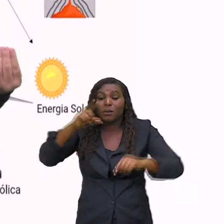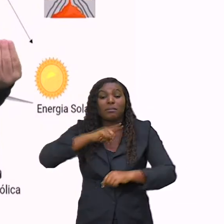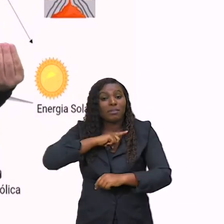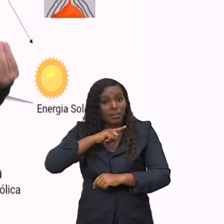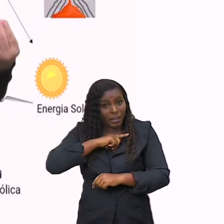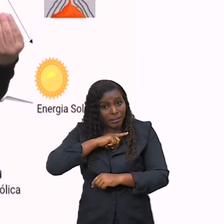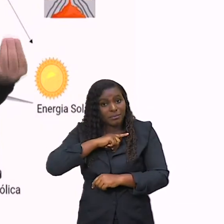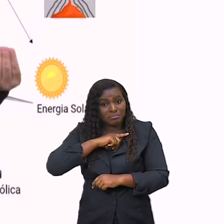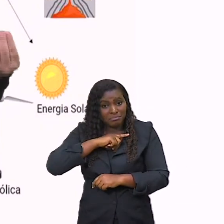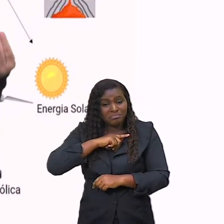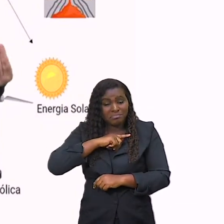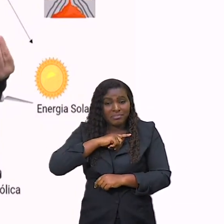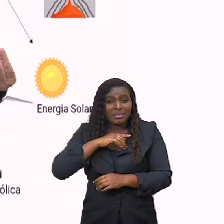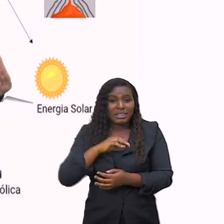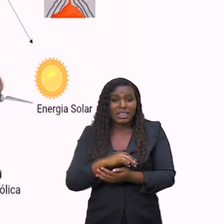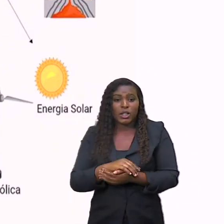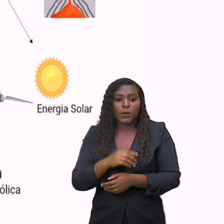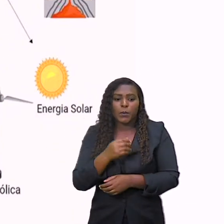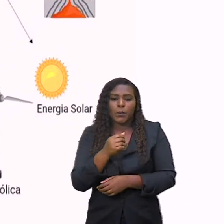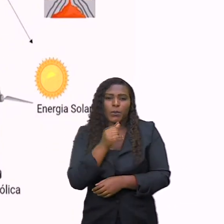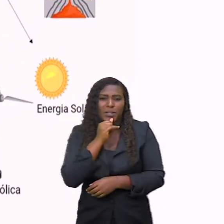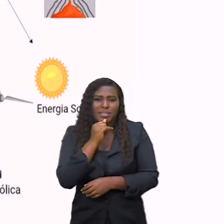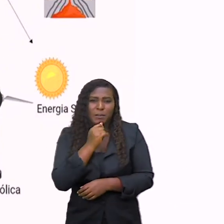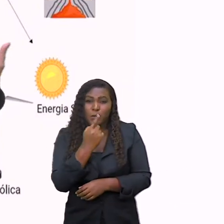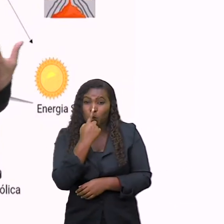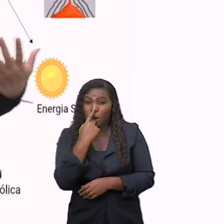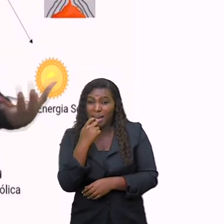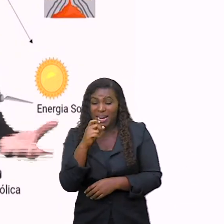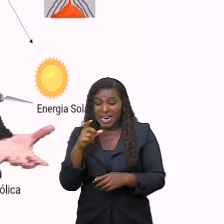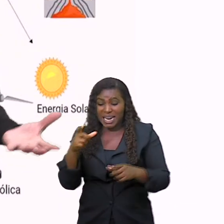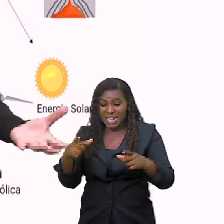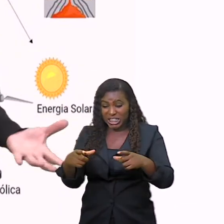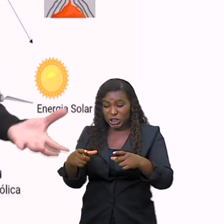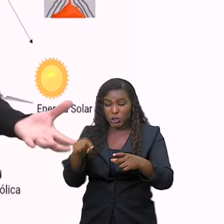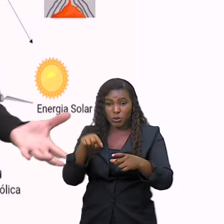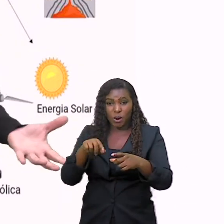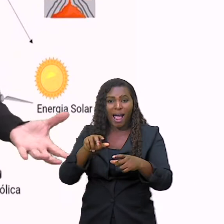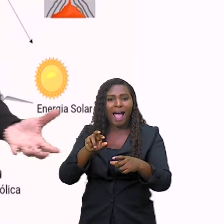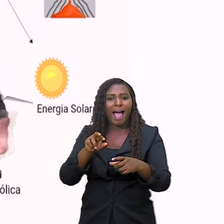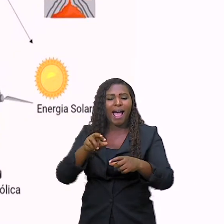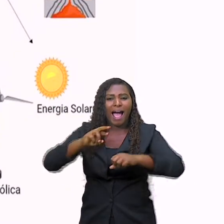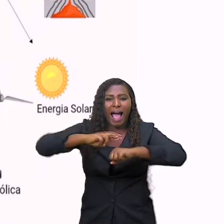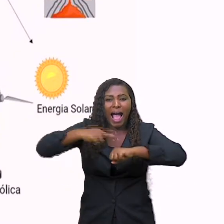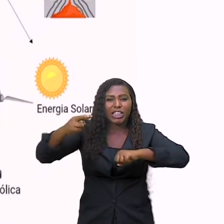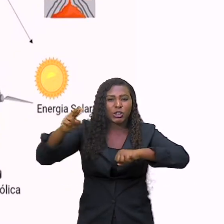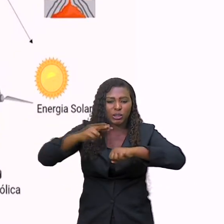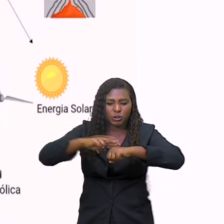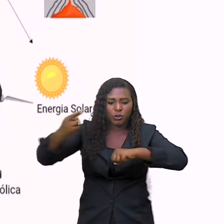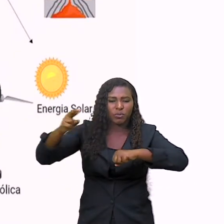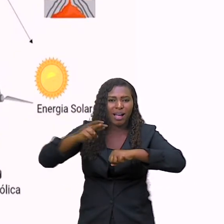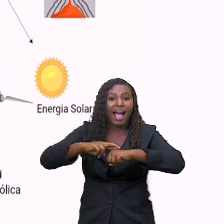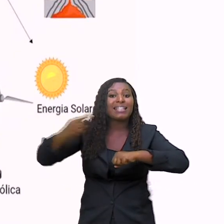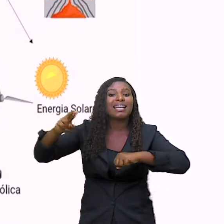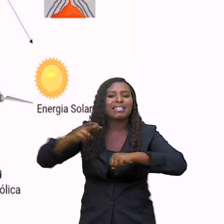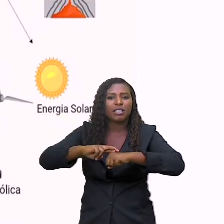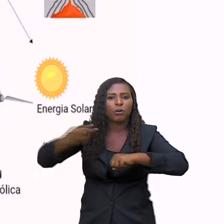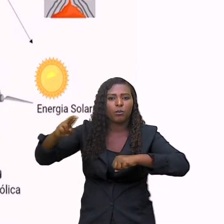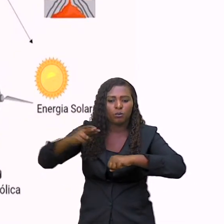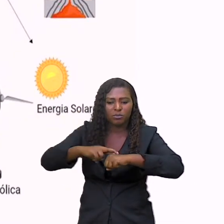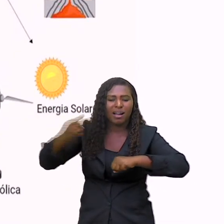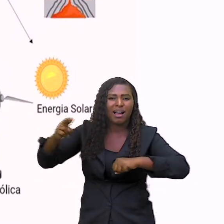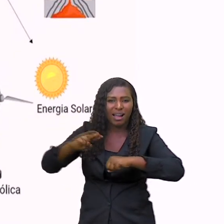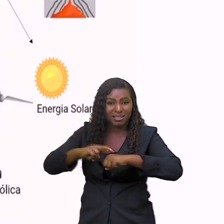A produção de lixo radioativo e a exposição à radiação. Então, não é uma coisa muito